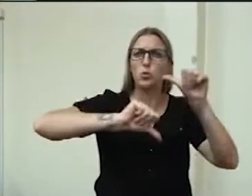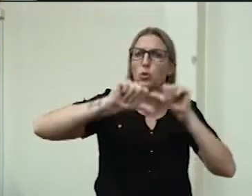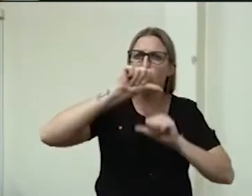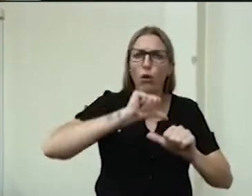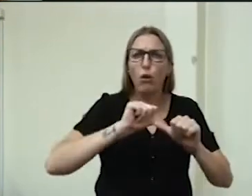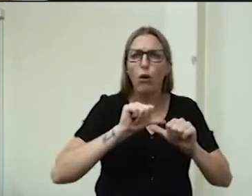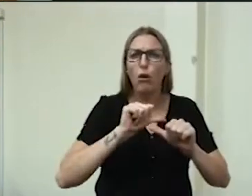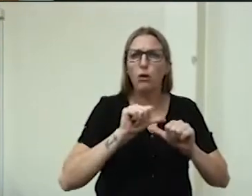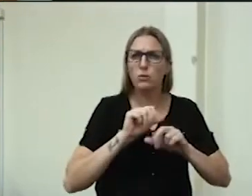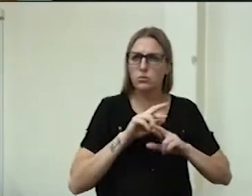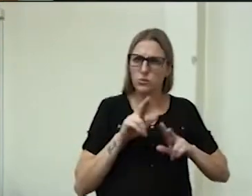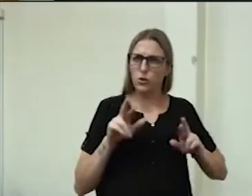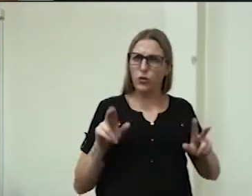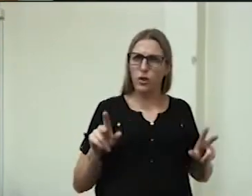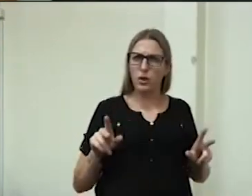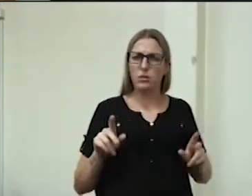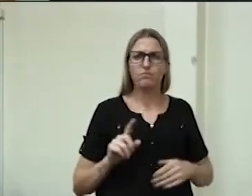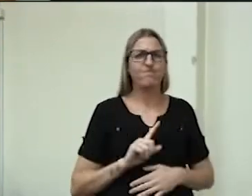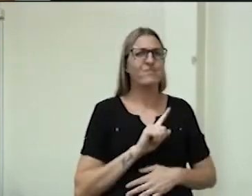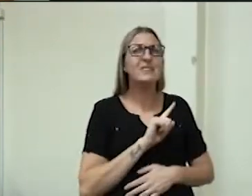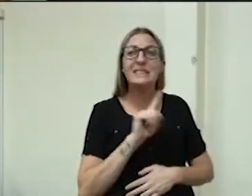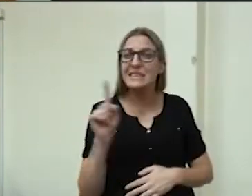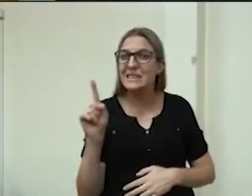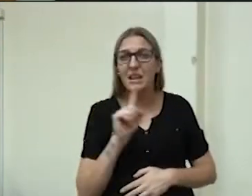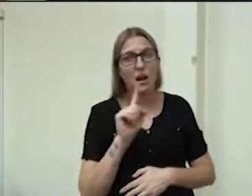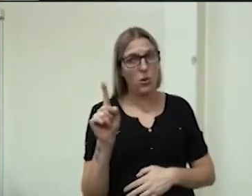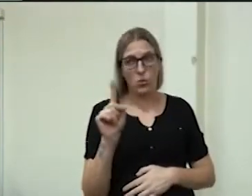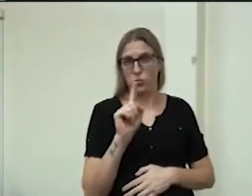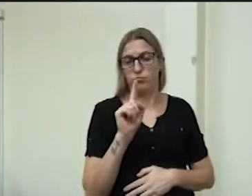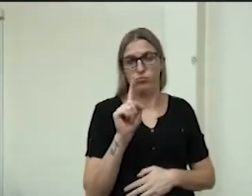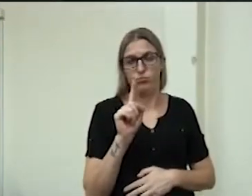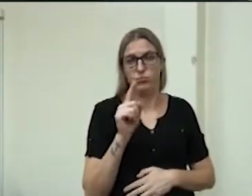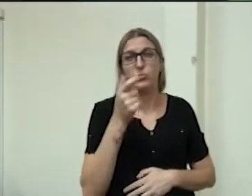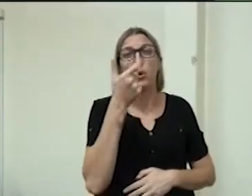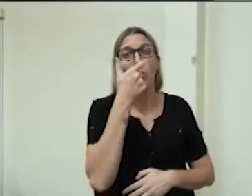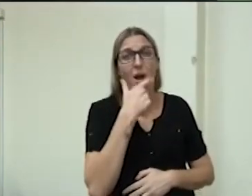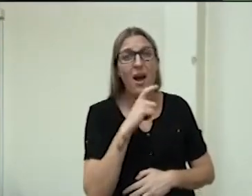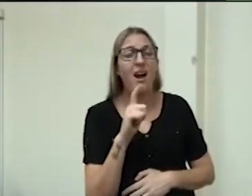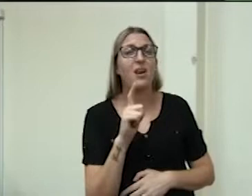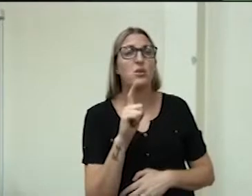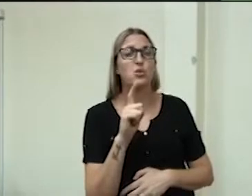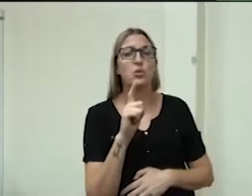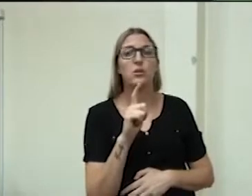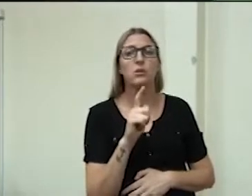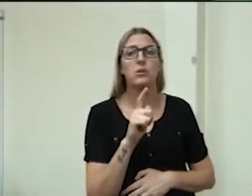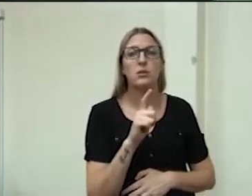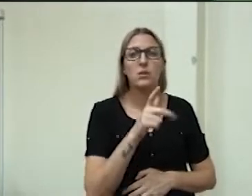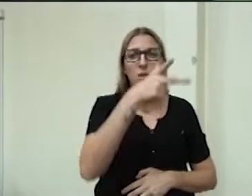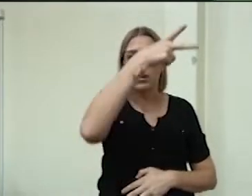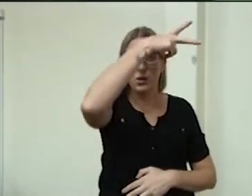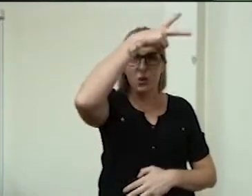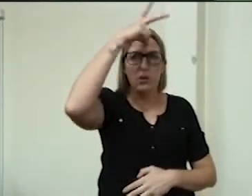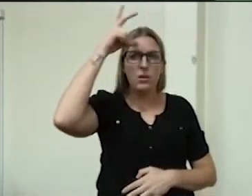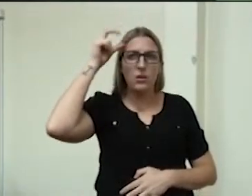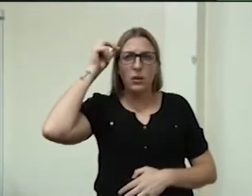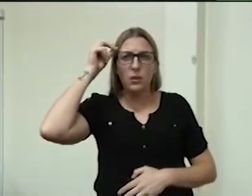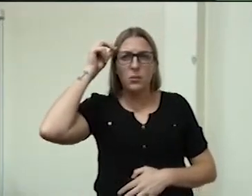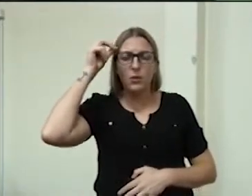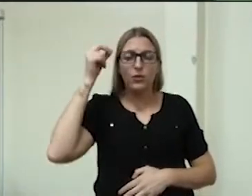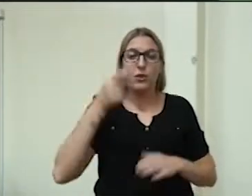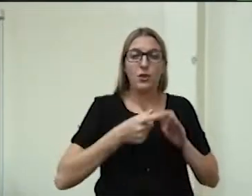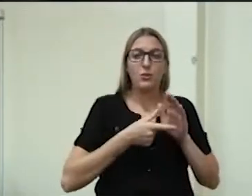velho. Pode até cair os dentes, mas mudar não muda, né? De repente, ele estava atuando e agora está sendo verdadeiro,